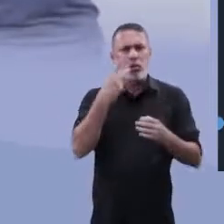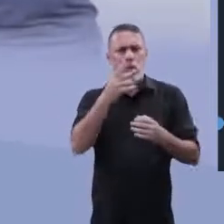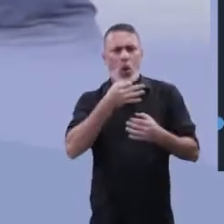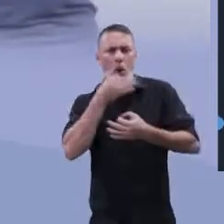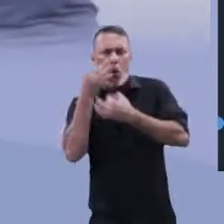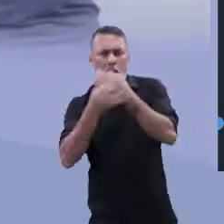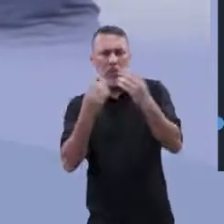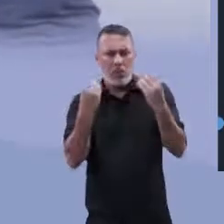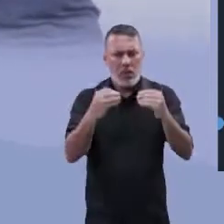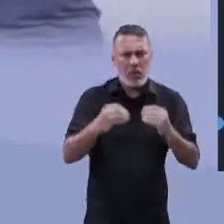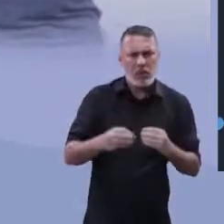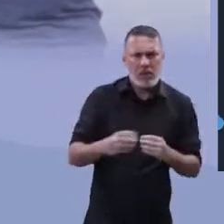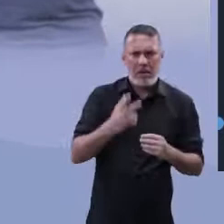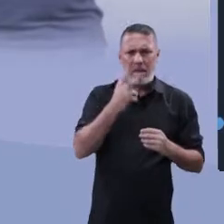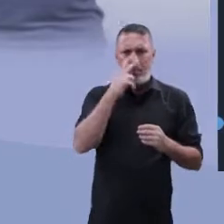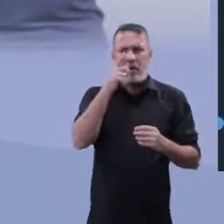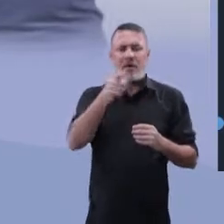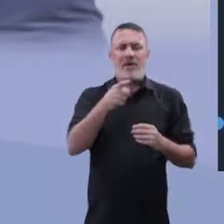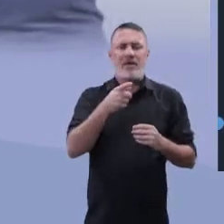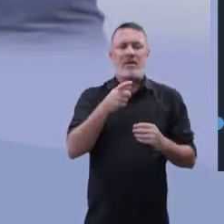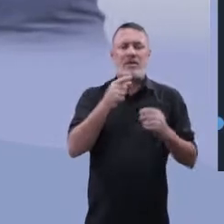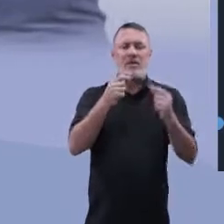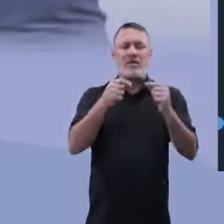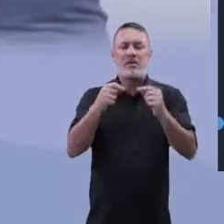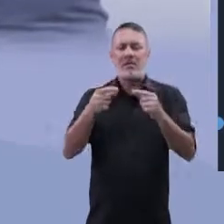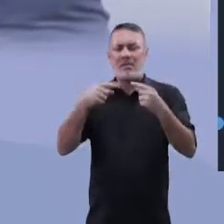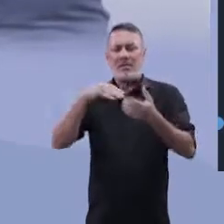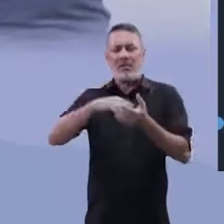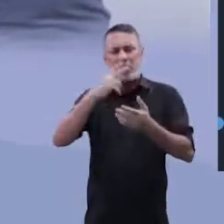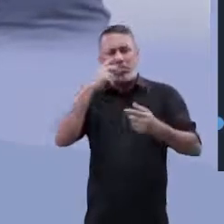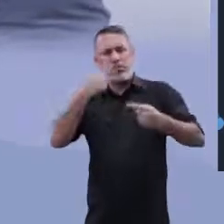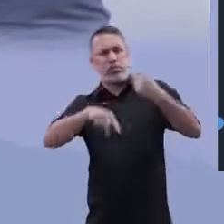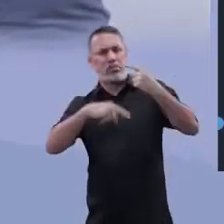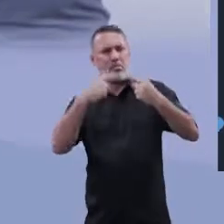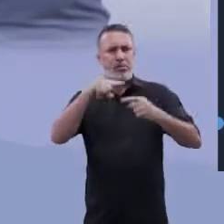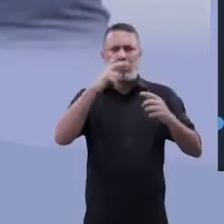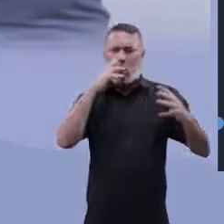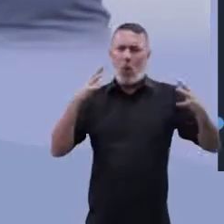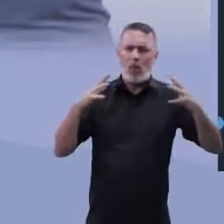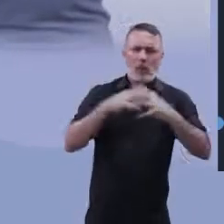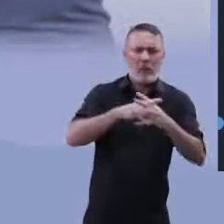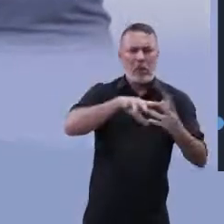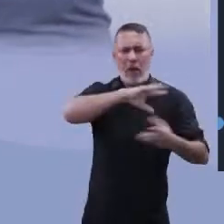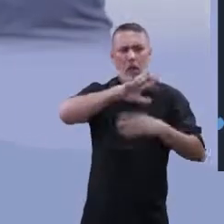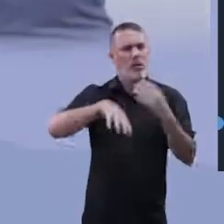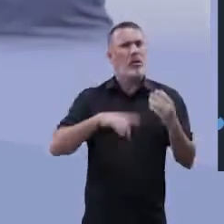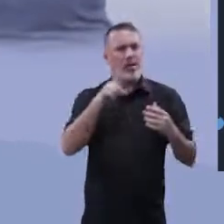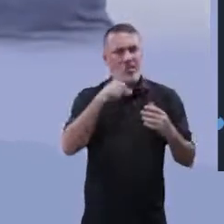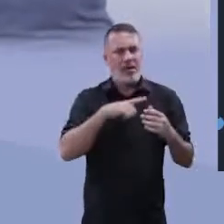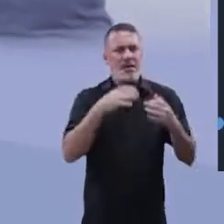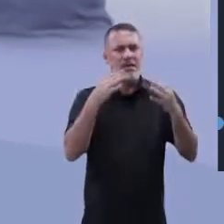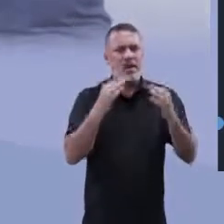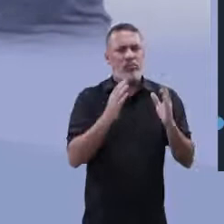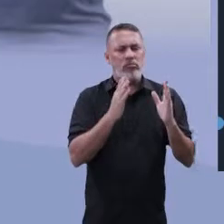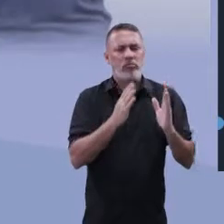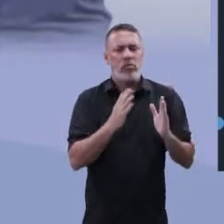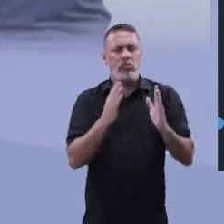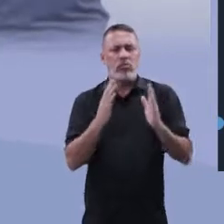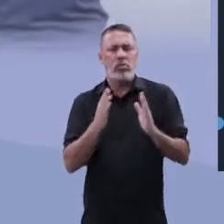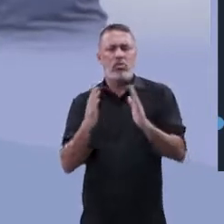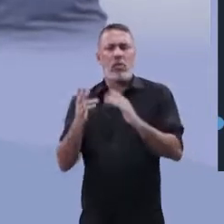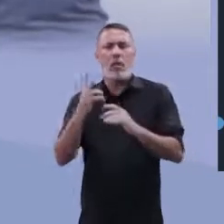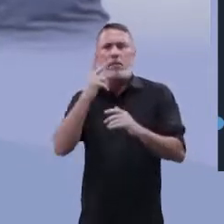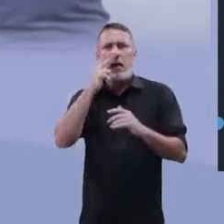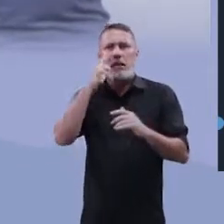os argumentos, será que você não disse uma coisa na introdução e lá no desenvolvimento falou algo totalmente contrário? Será que houve